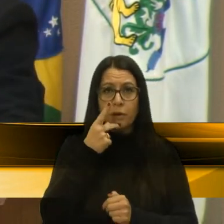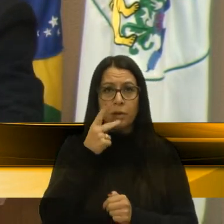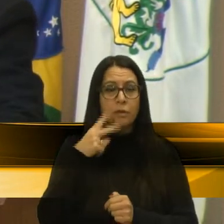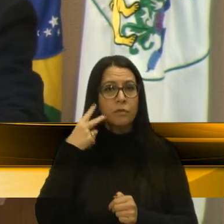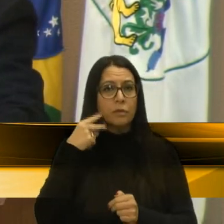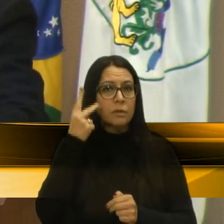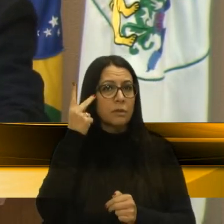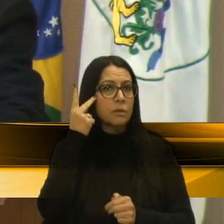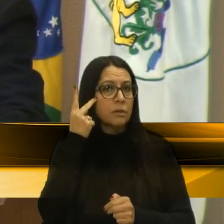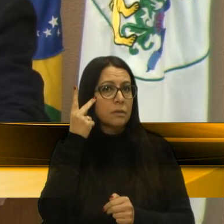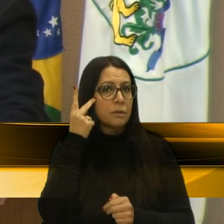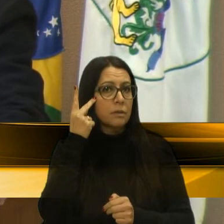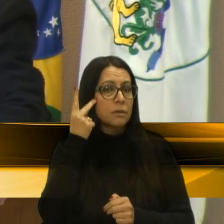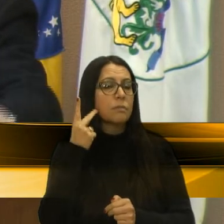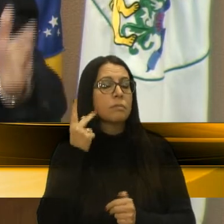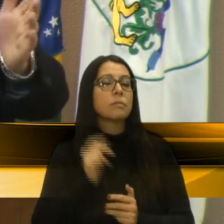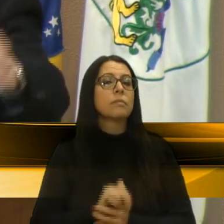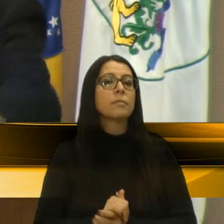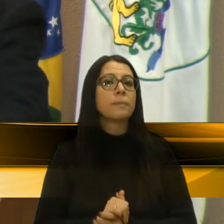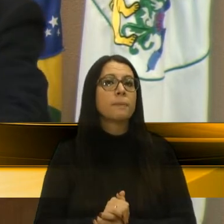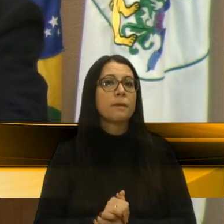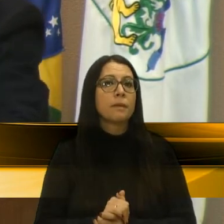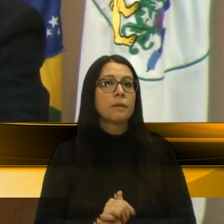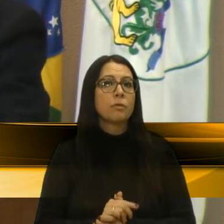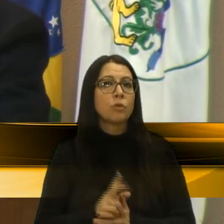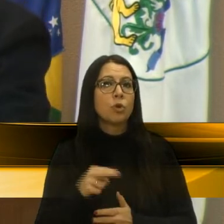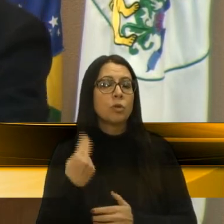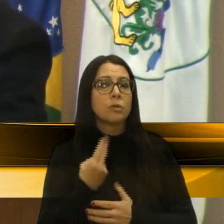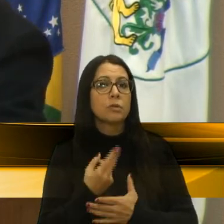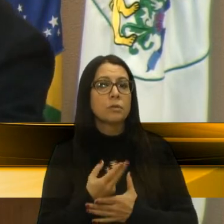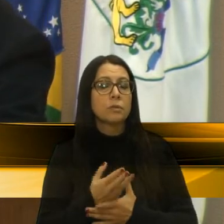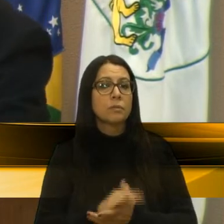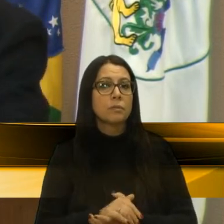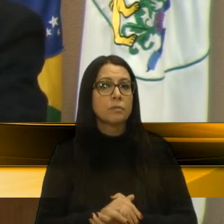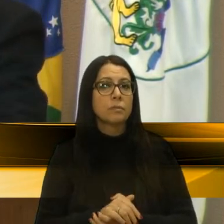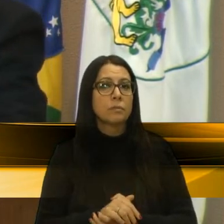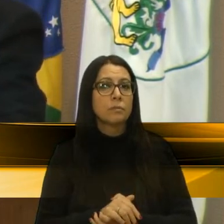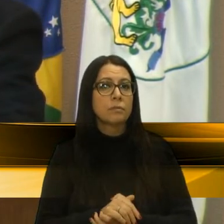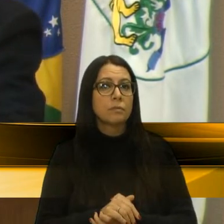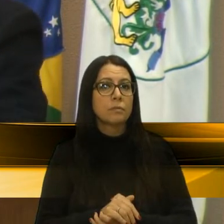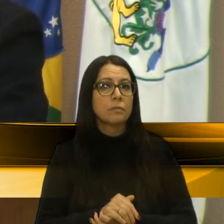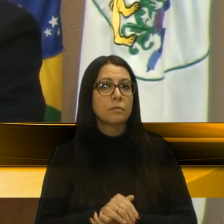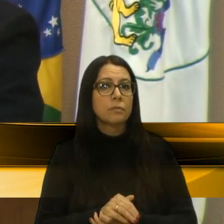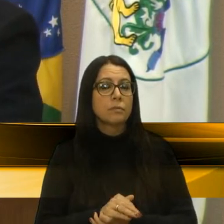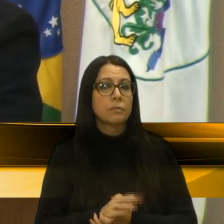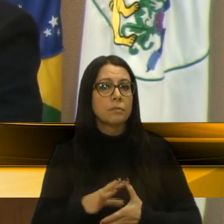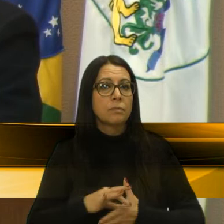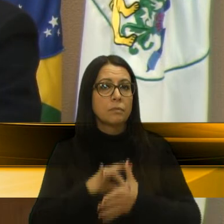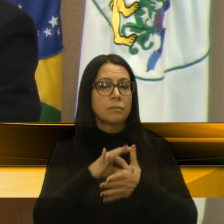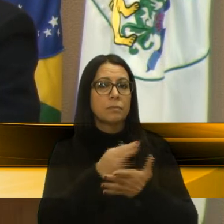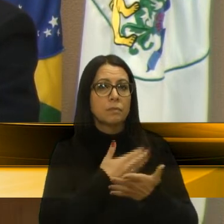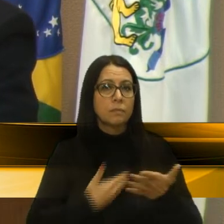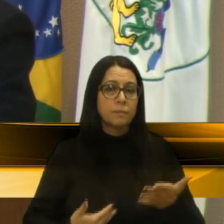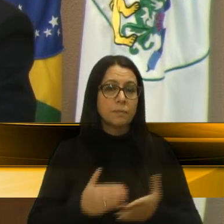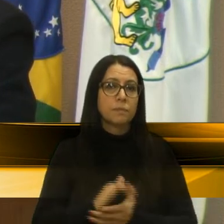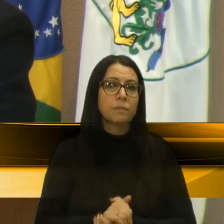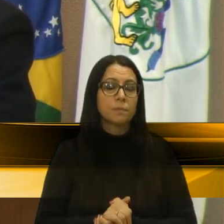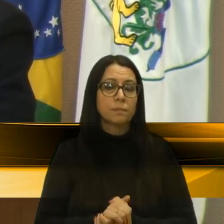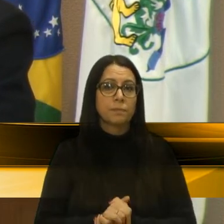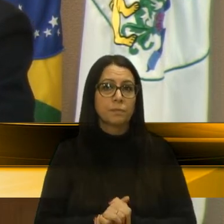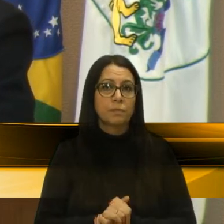veja-se sim a questão da destinação do lixo, né? Então, esses governos que eram péssimos do ponto de vista de gestão, eram